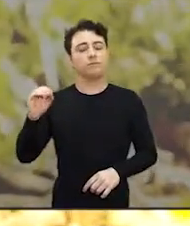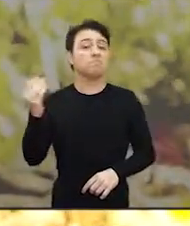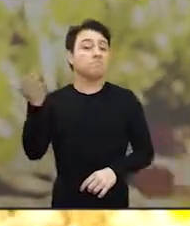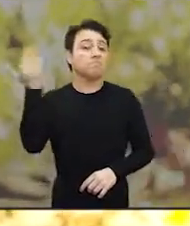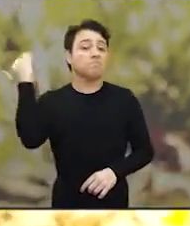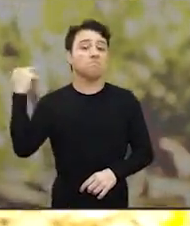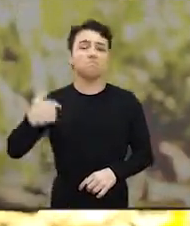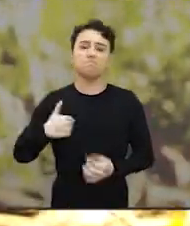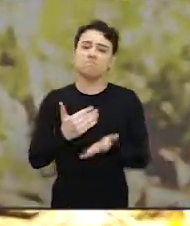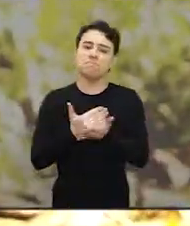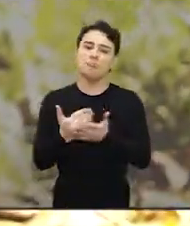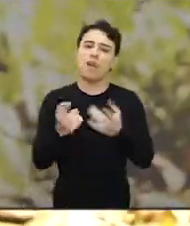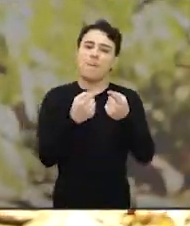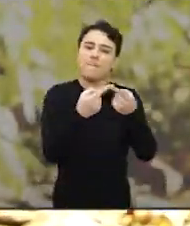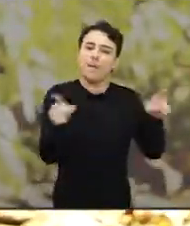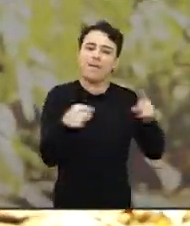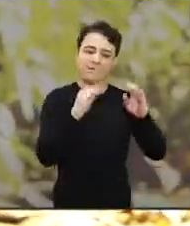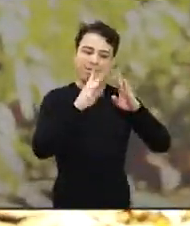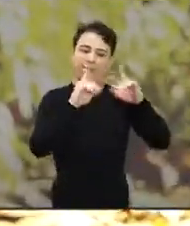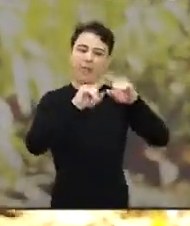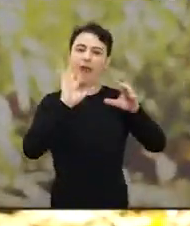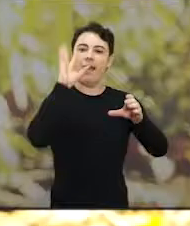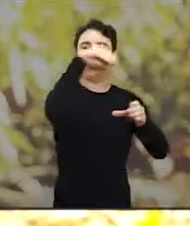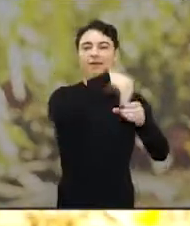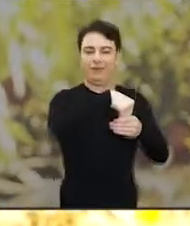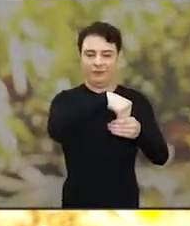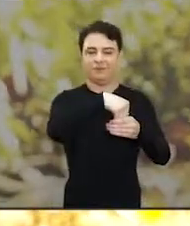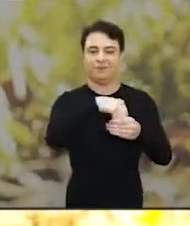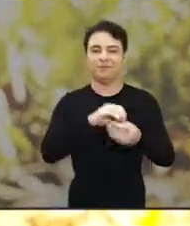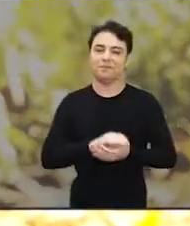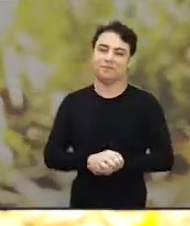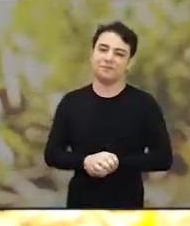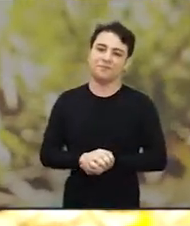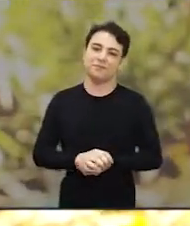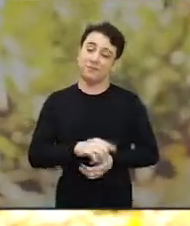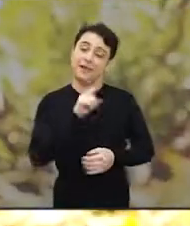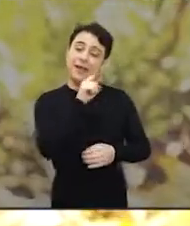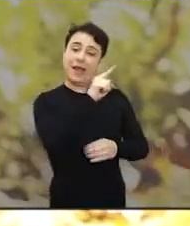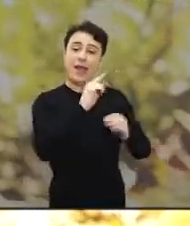comecei tocando na igreja quando eu era muito novo.